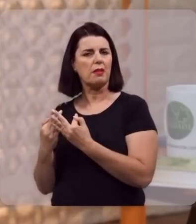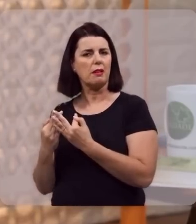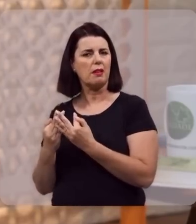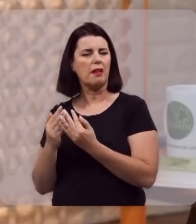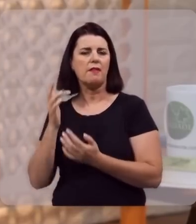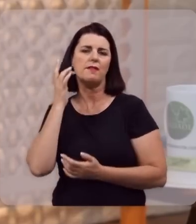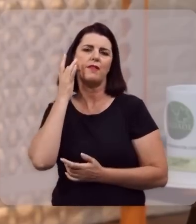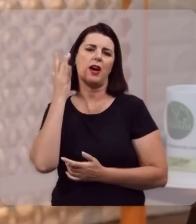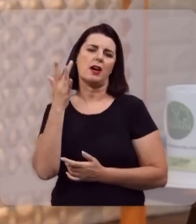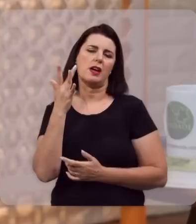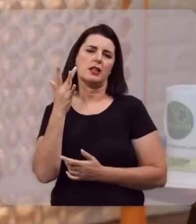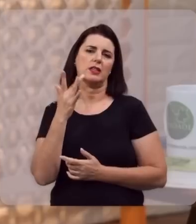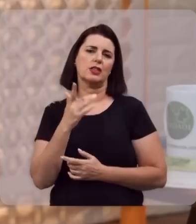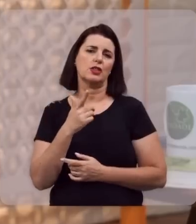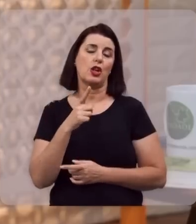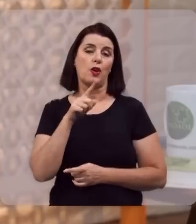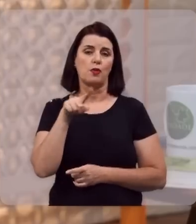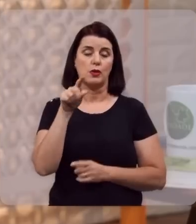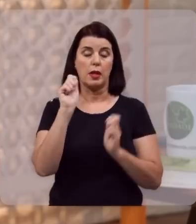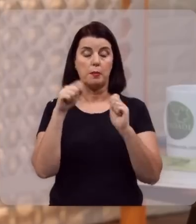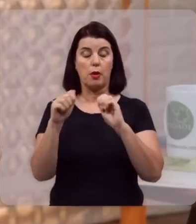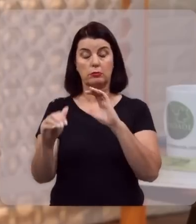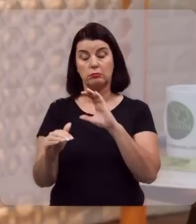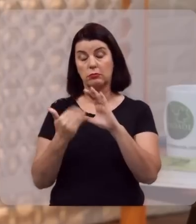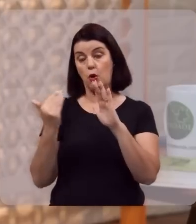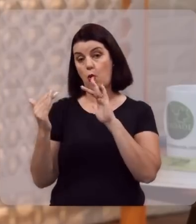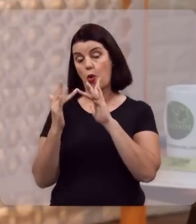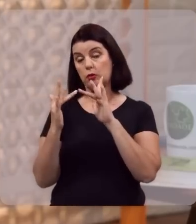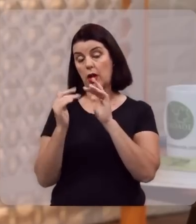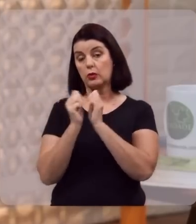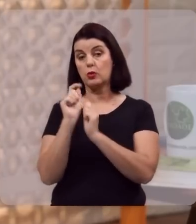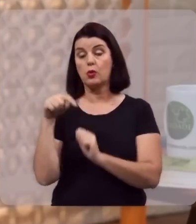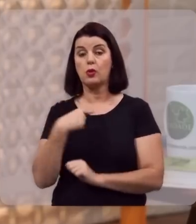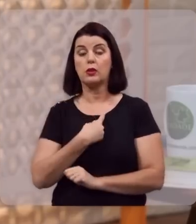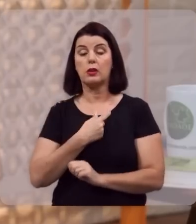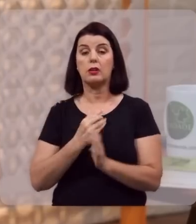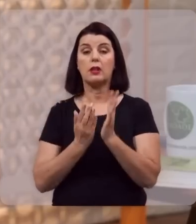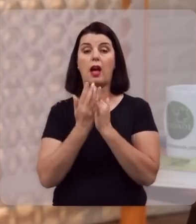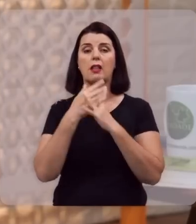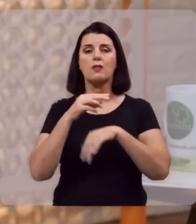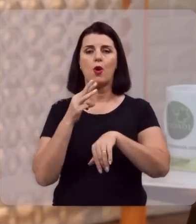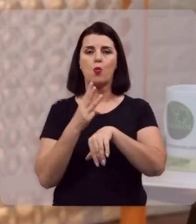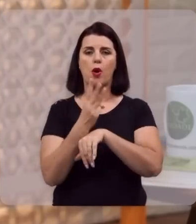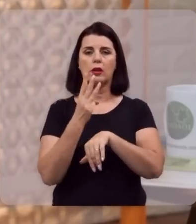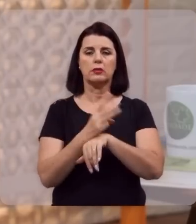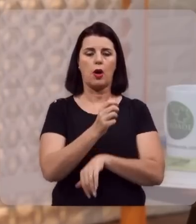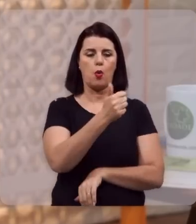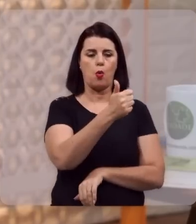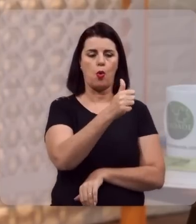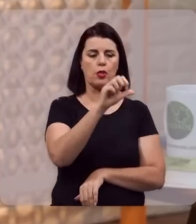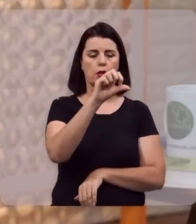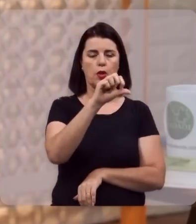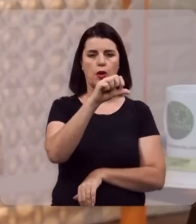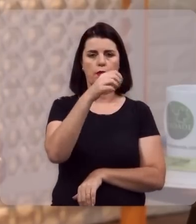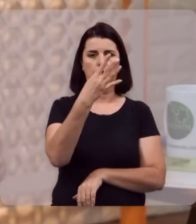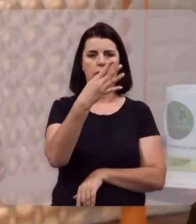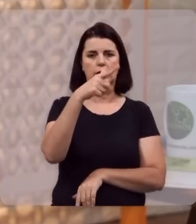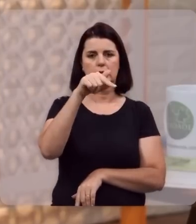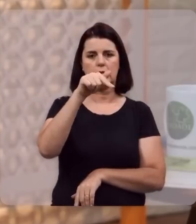parentes, é muito fácil de fazê-lo. Basta você entrar em contato conosco pelo nosso WhatsApp, o código de área é o